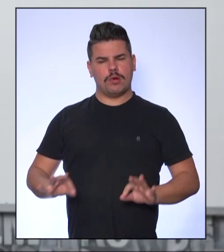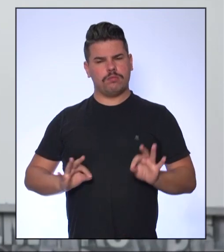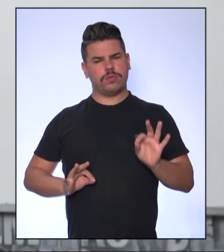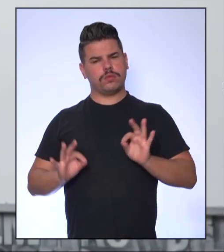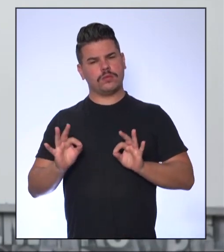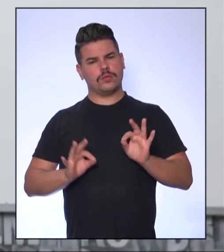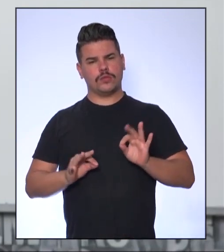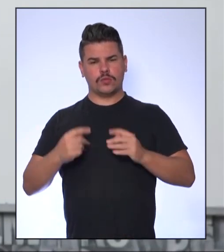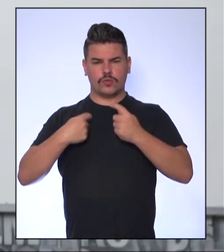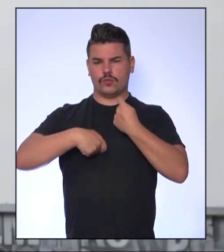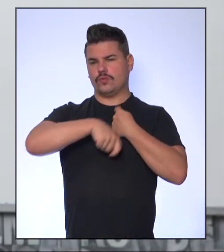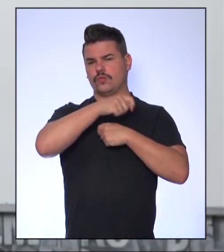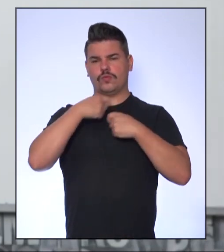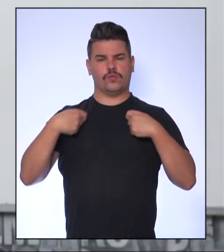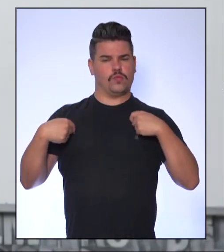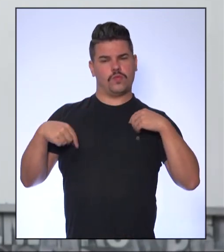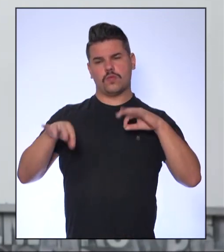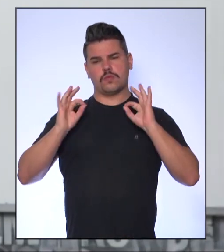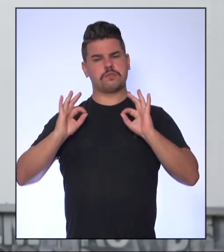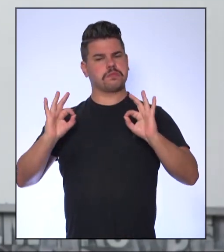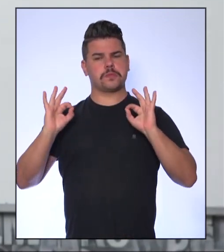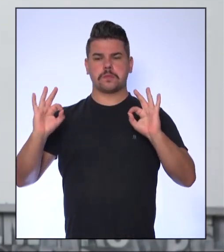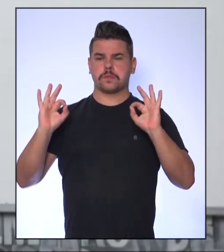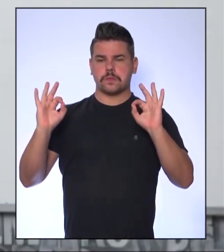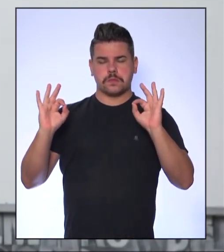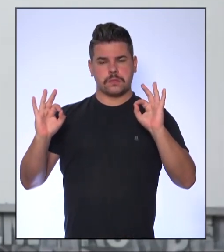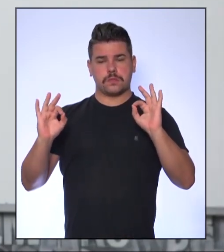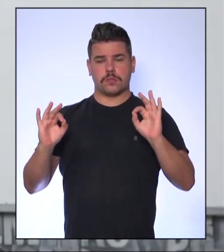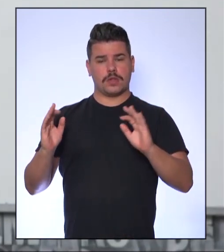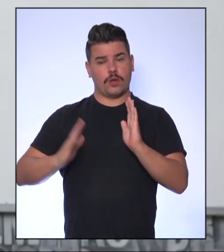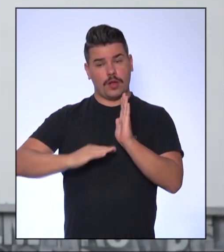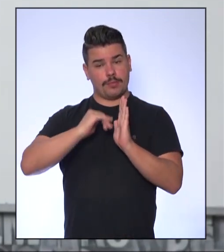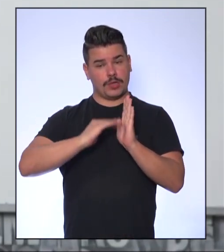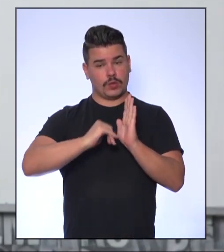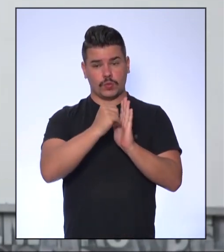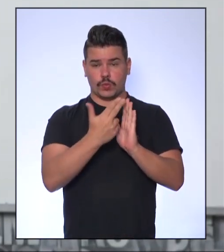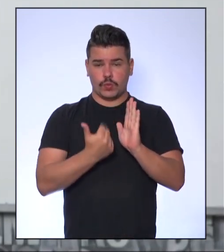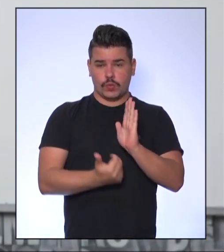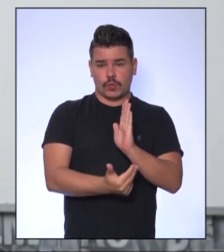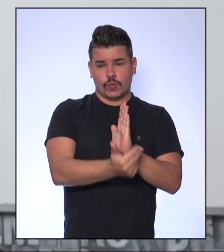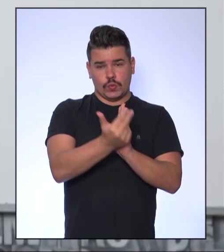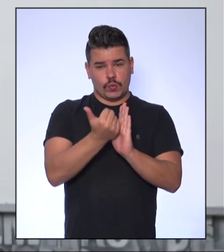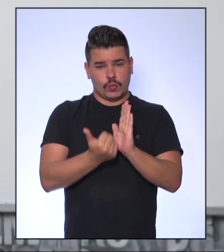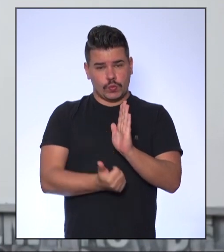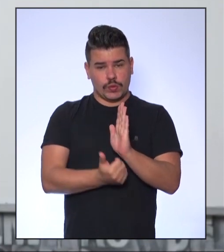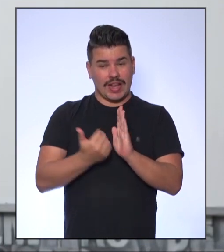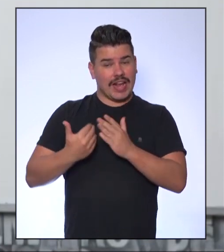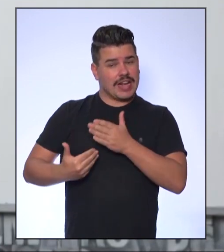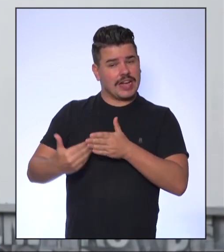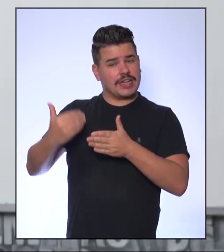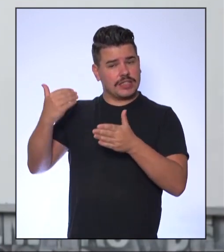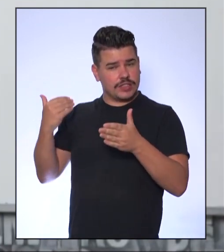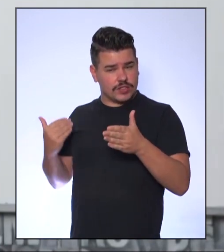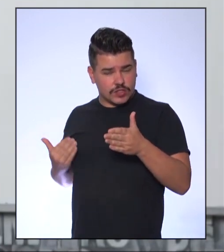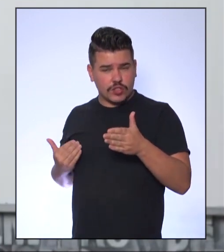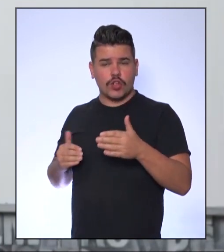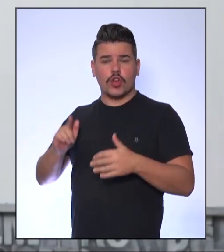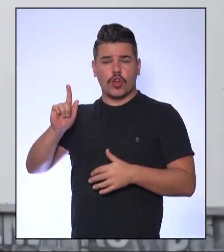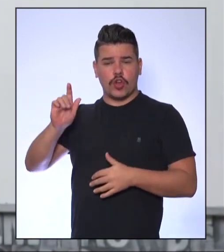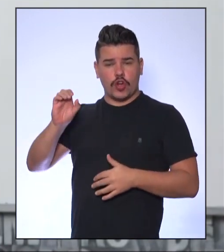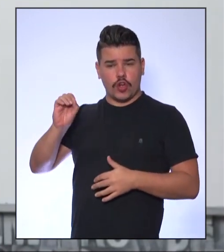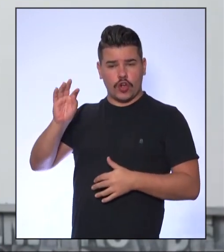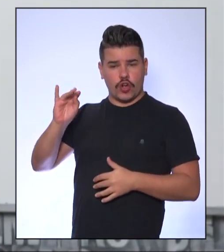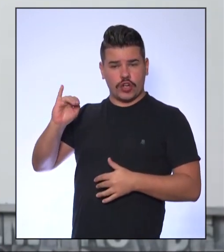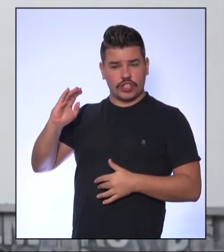paramentado, todo mundo ajeitadinho. Uma obra um pouco mais gótica, as representações